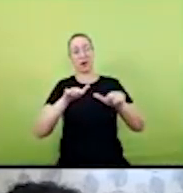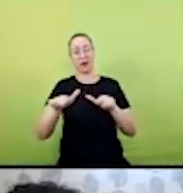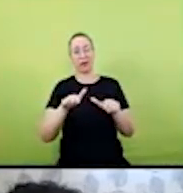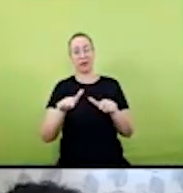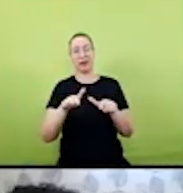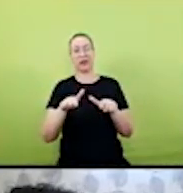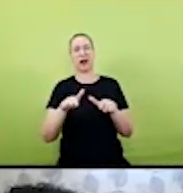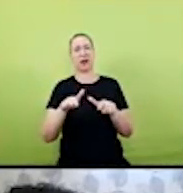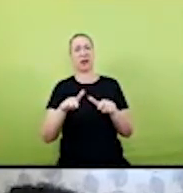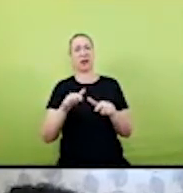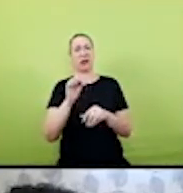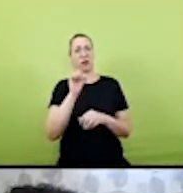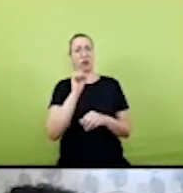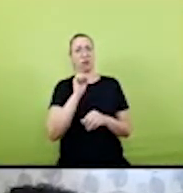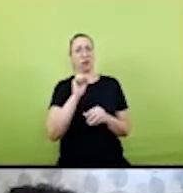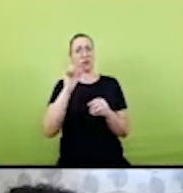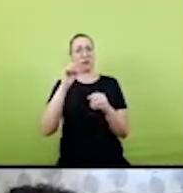sexual, ela está se referindo